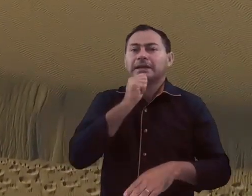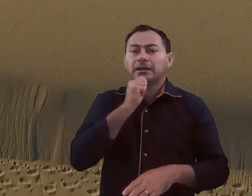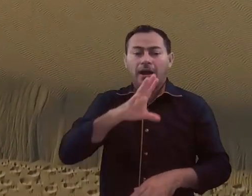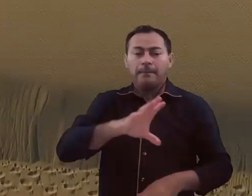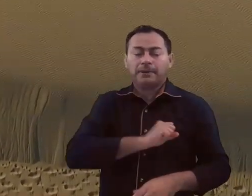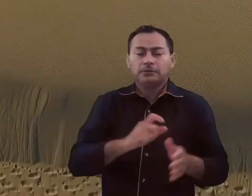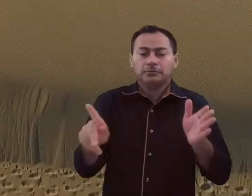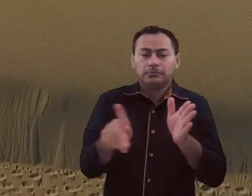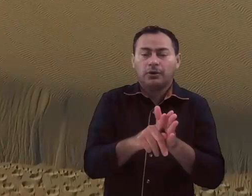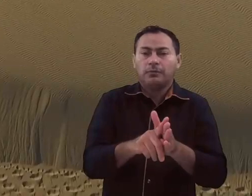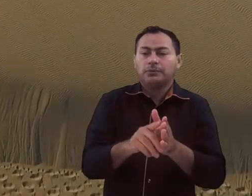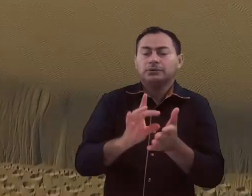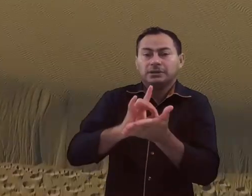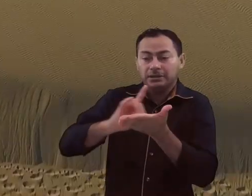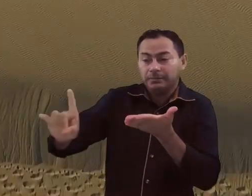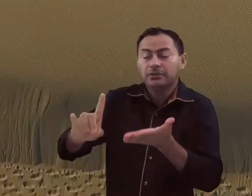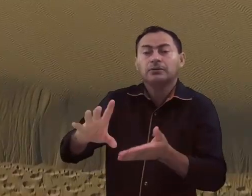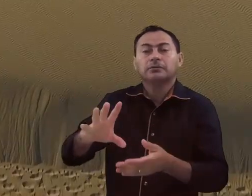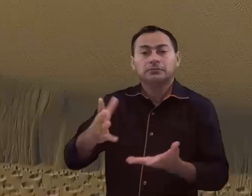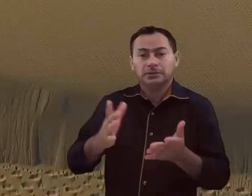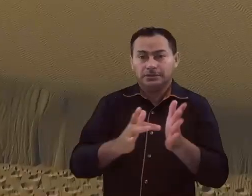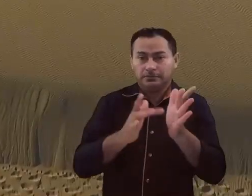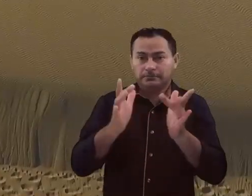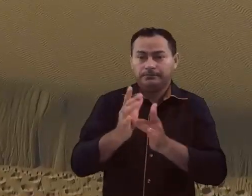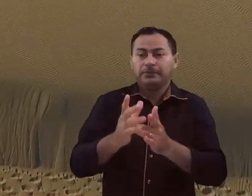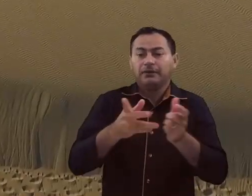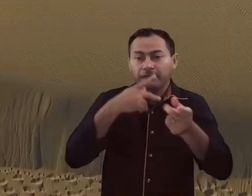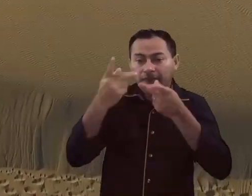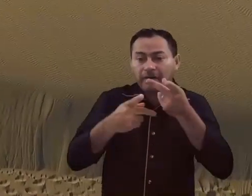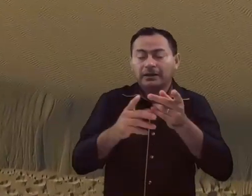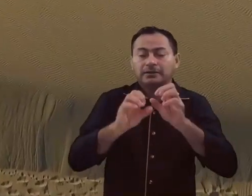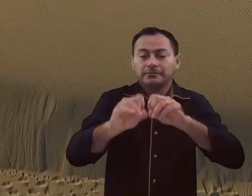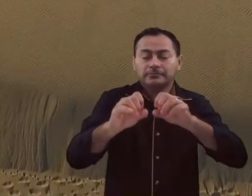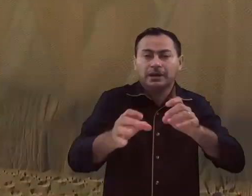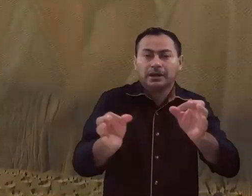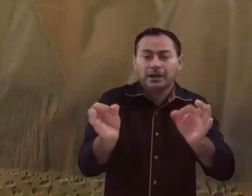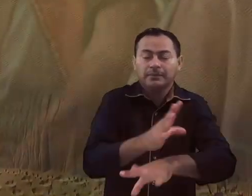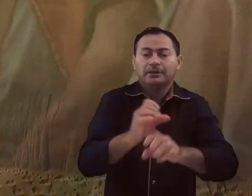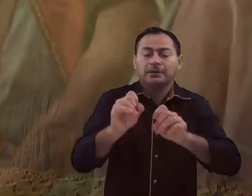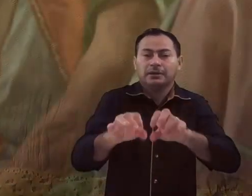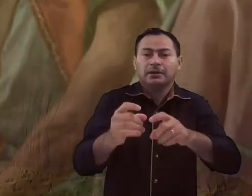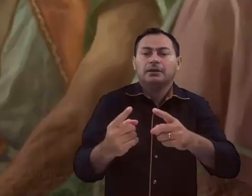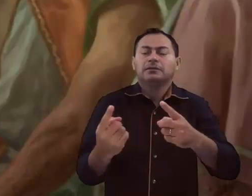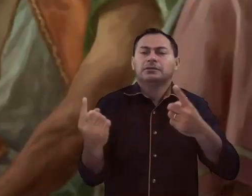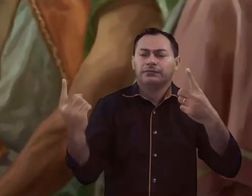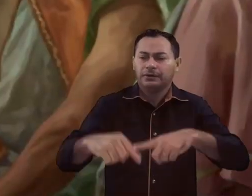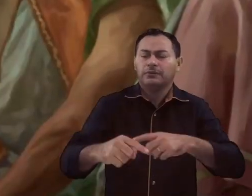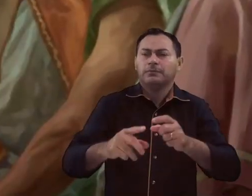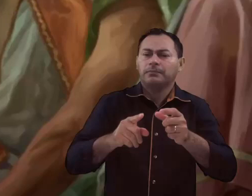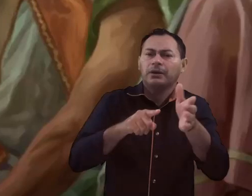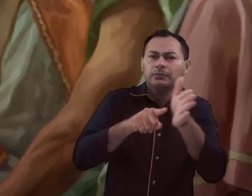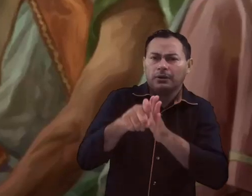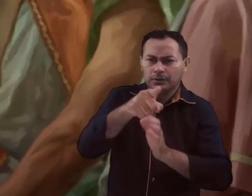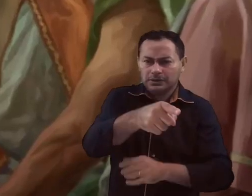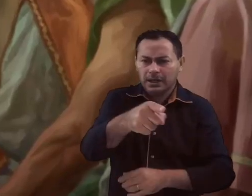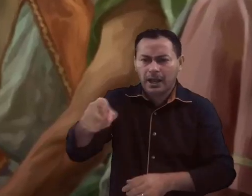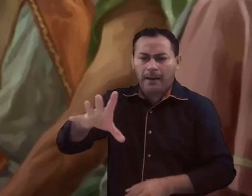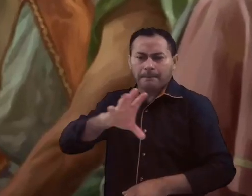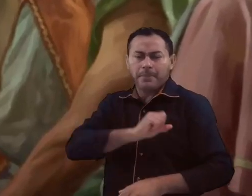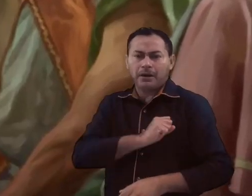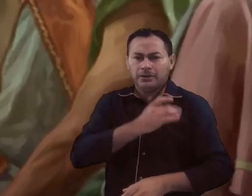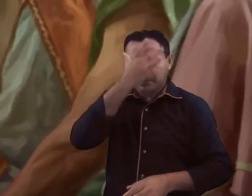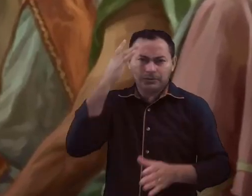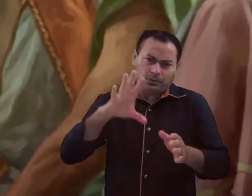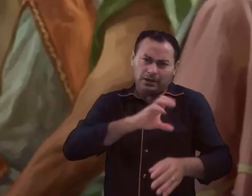mais ainda, amando os próprios inimigos. Jesus conclui este ensino desafiador com a pergunta: se vocês